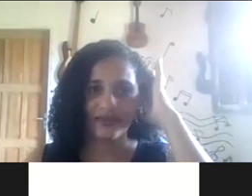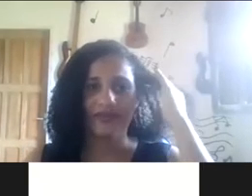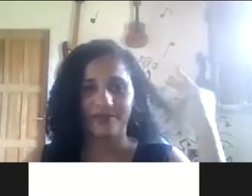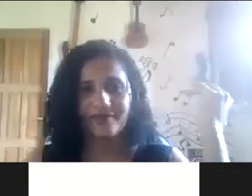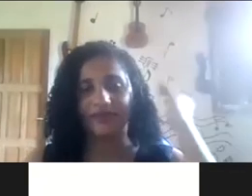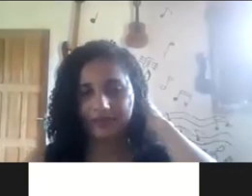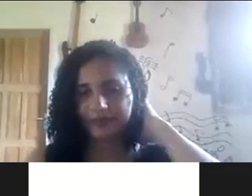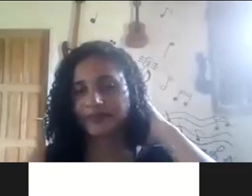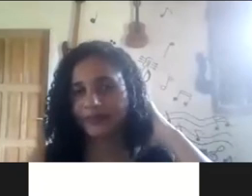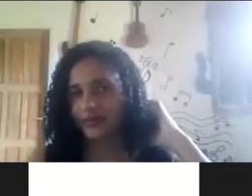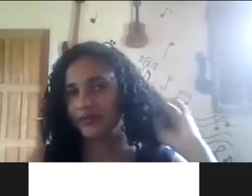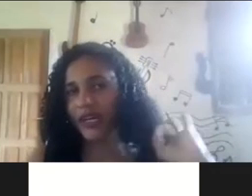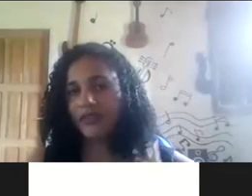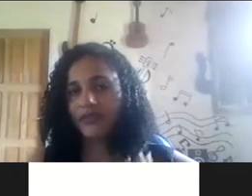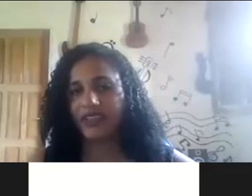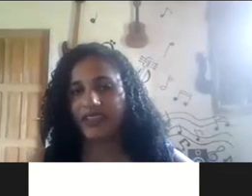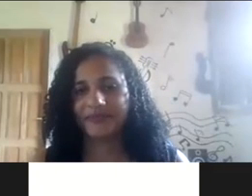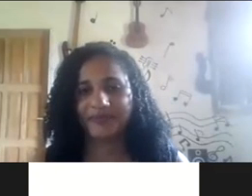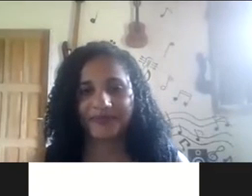Foi neutra.